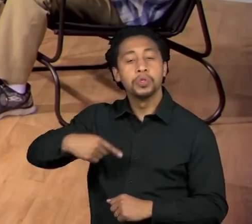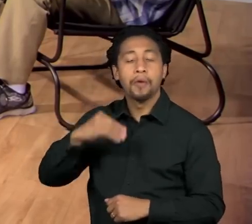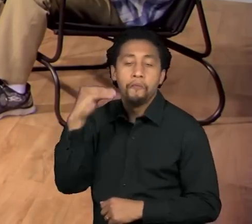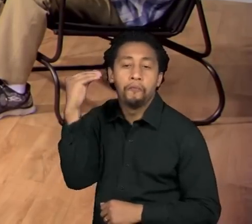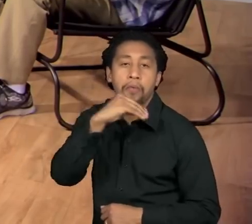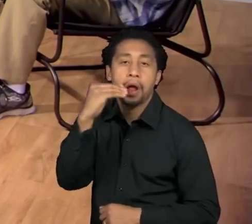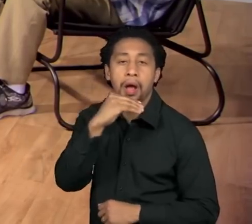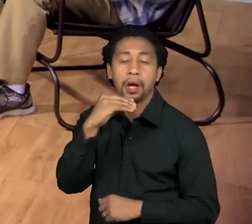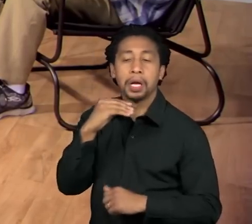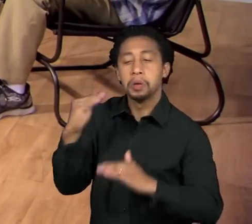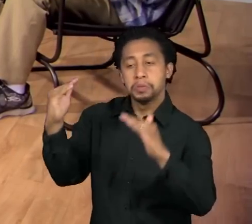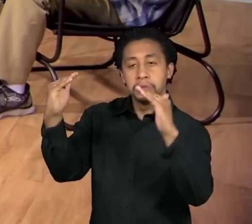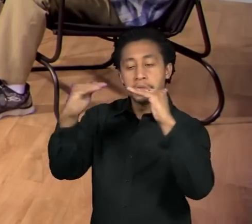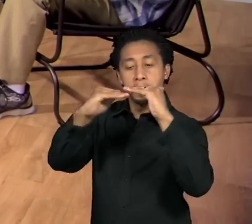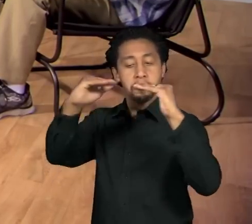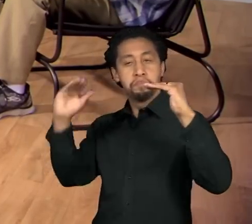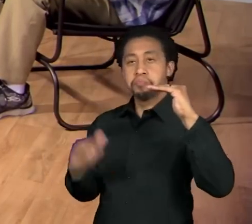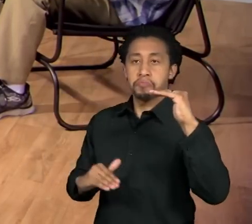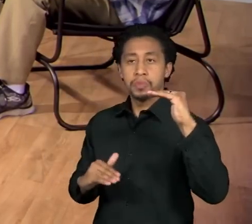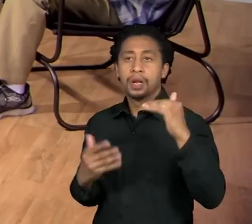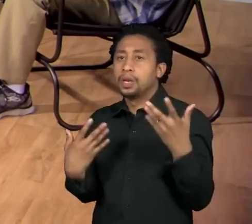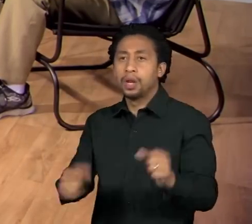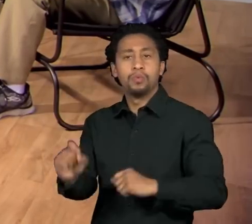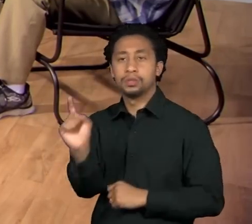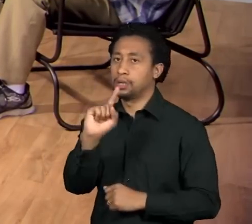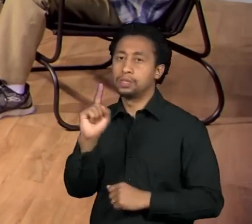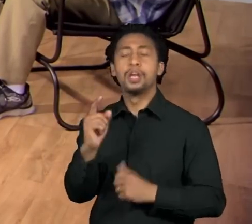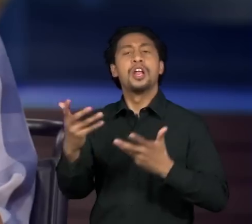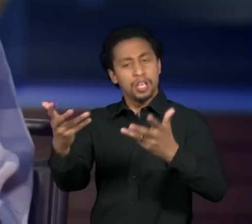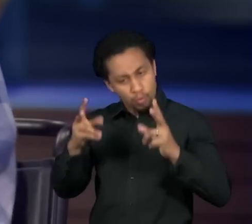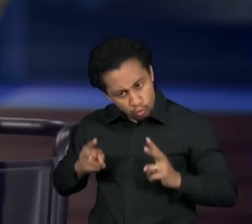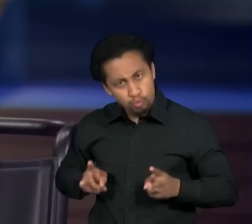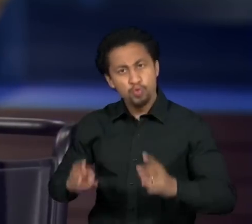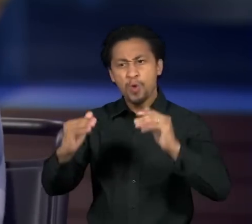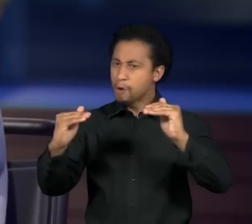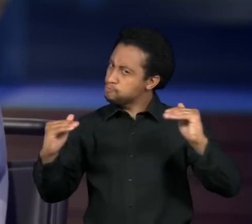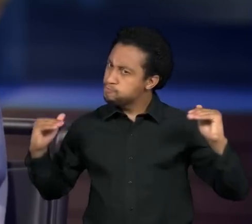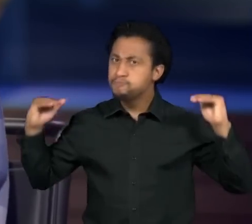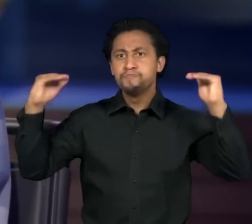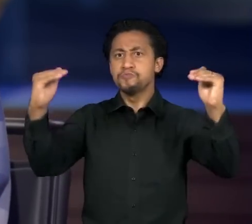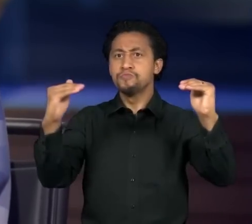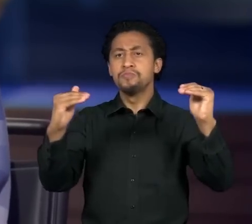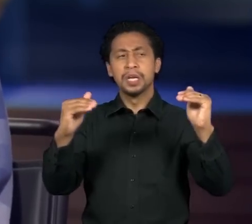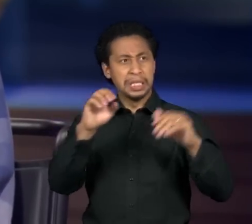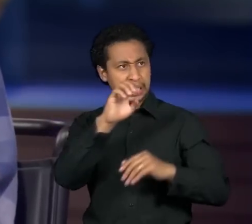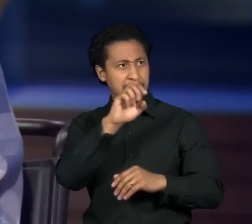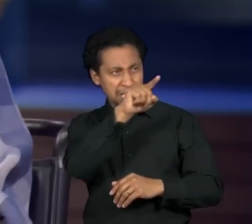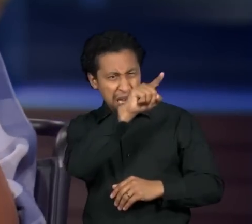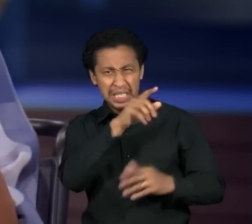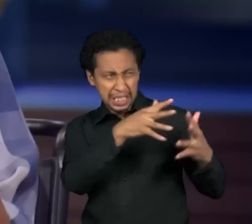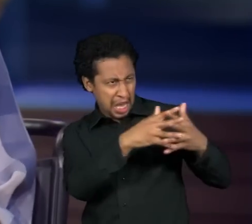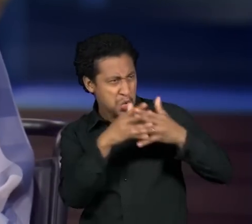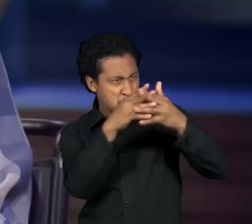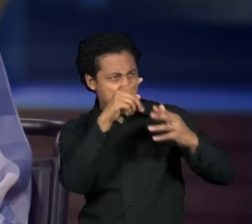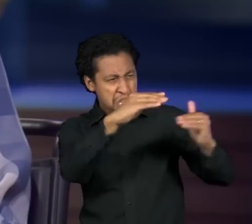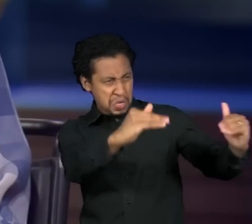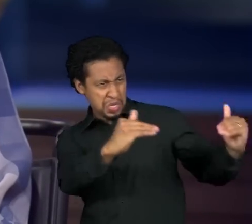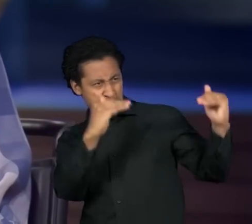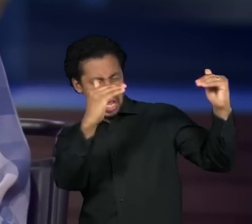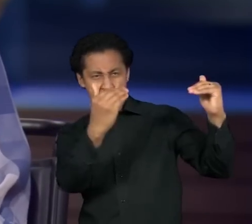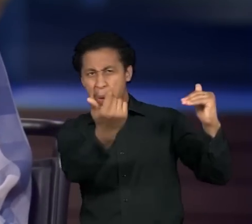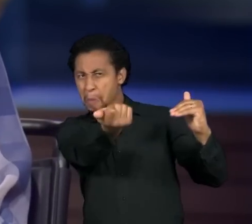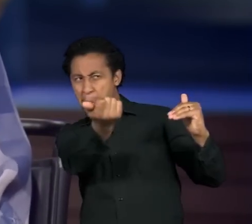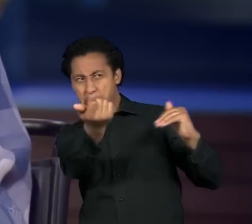foi, ou no mínimo, uma grande potência na época do Império Czarista, ou uma das duas únicas superpotências da história, né? Na época da União